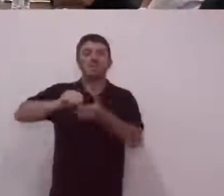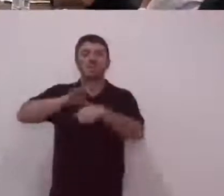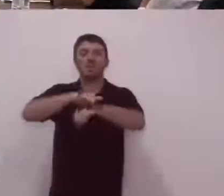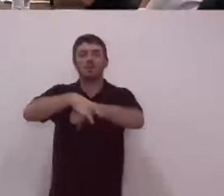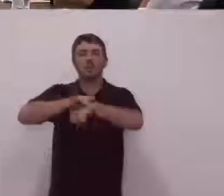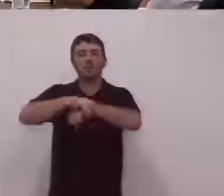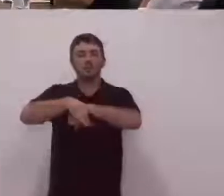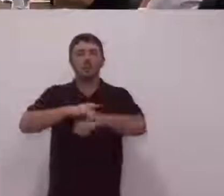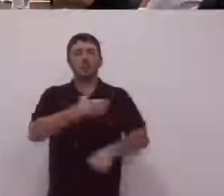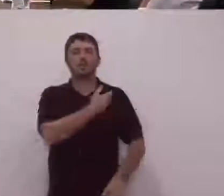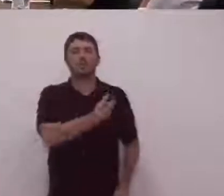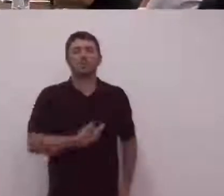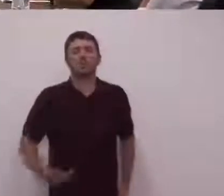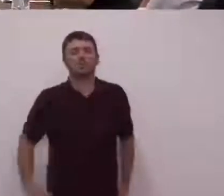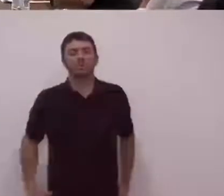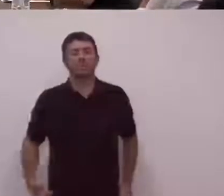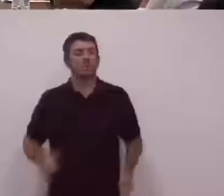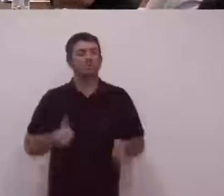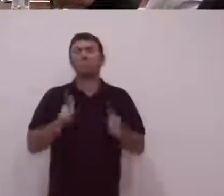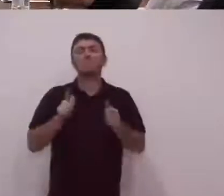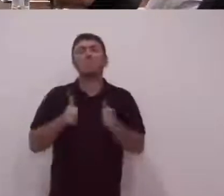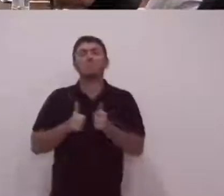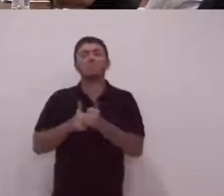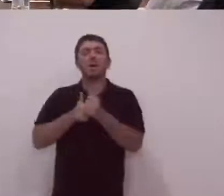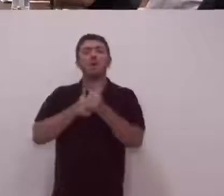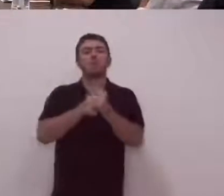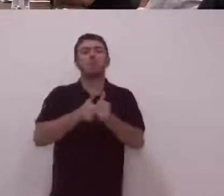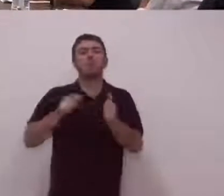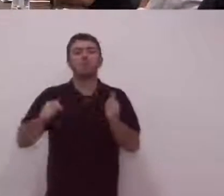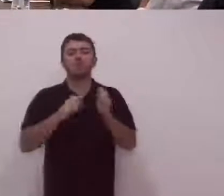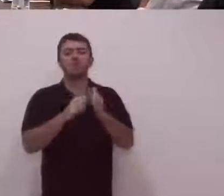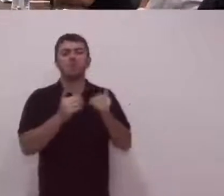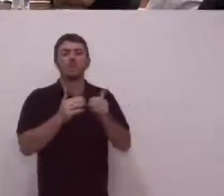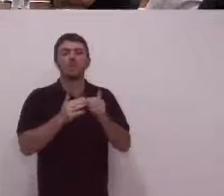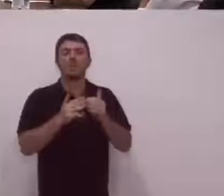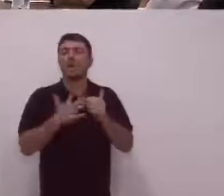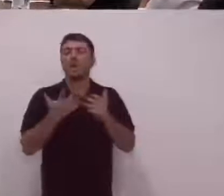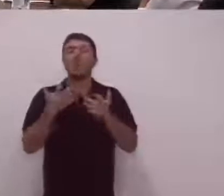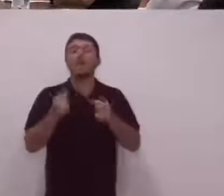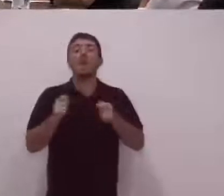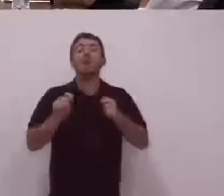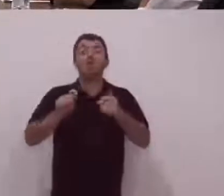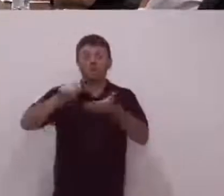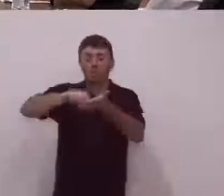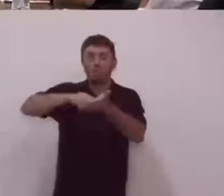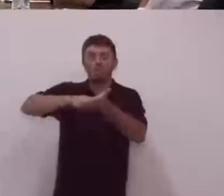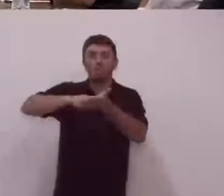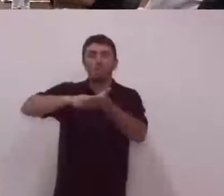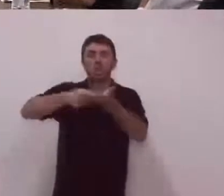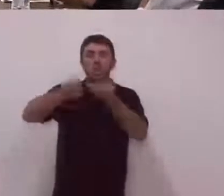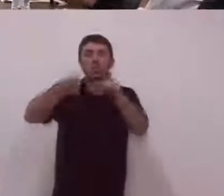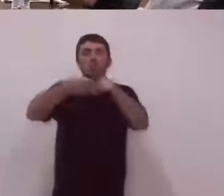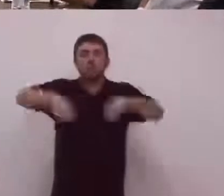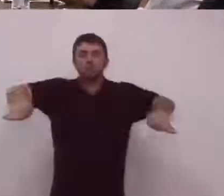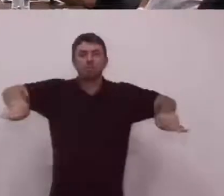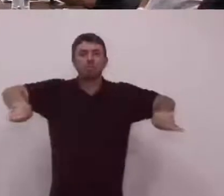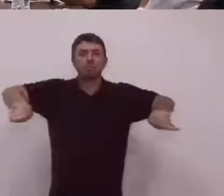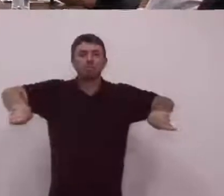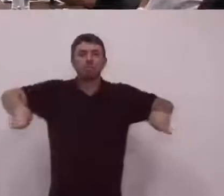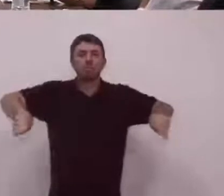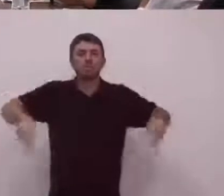convênio e reformas, ou recusando-se a reincidir o contrato de locação. Simplesmente enviaram